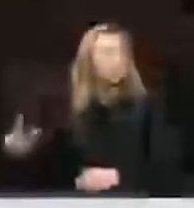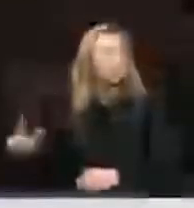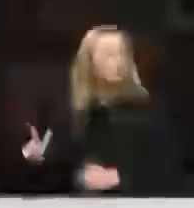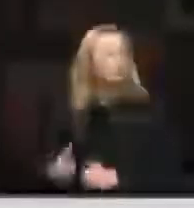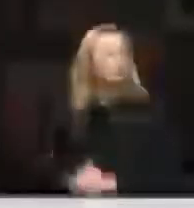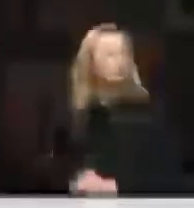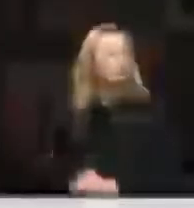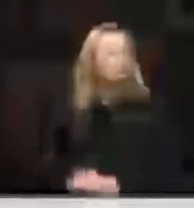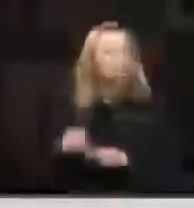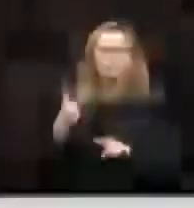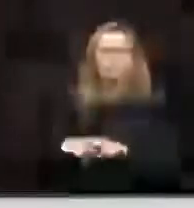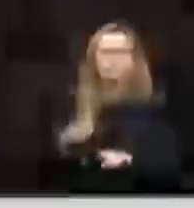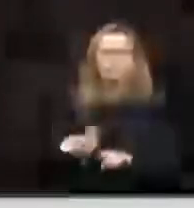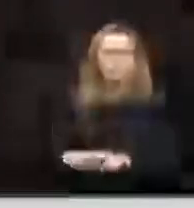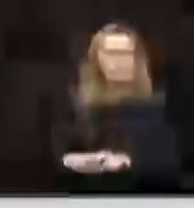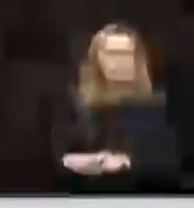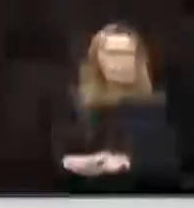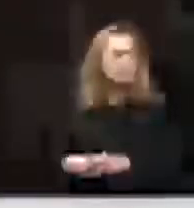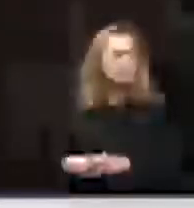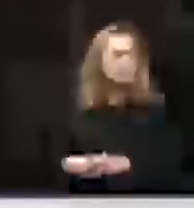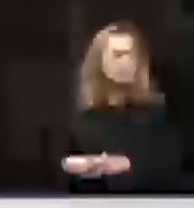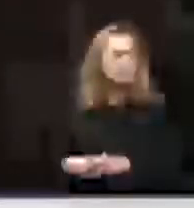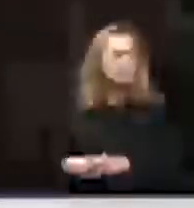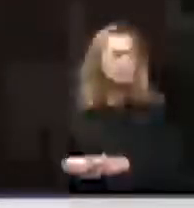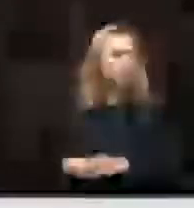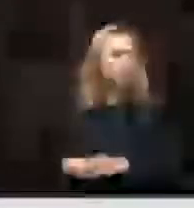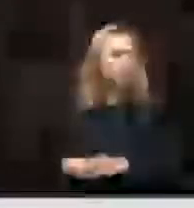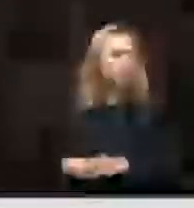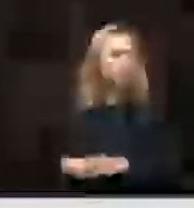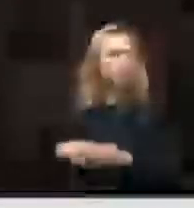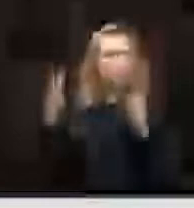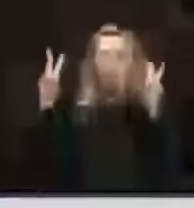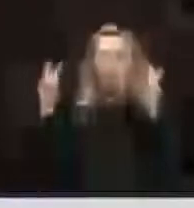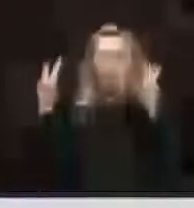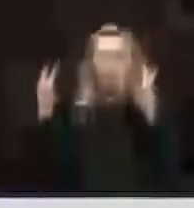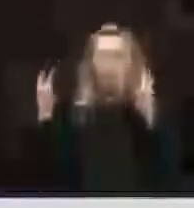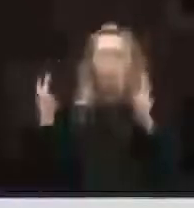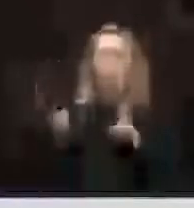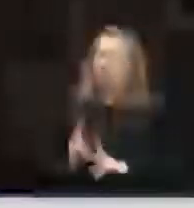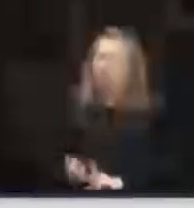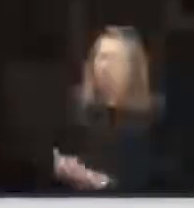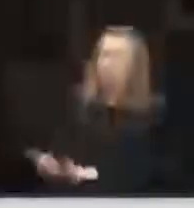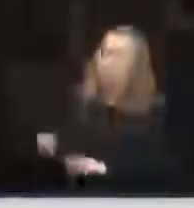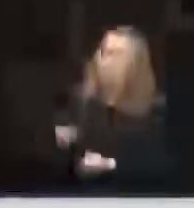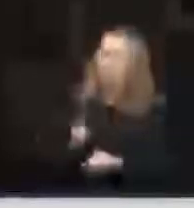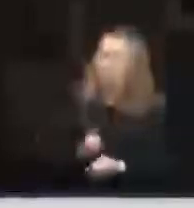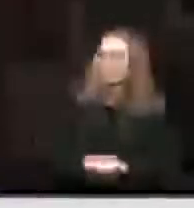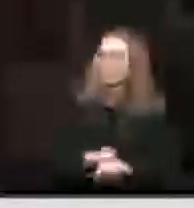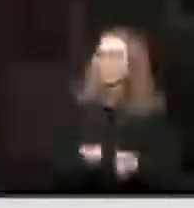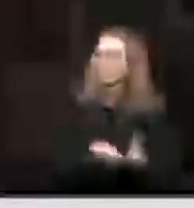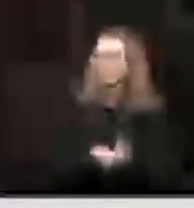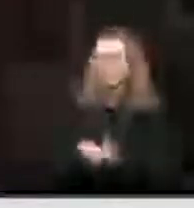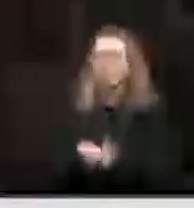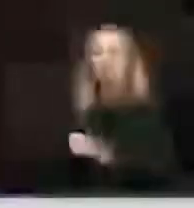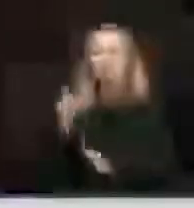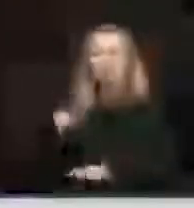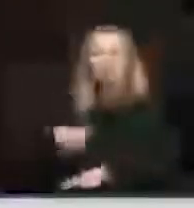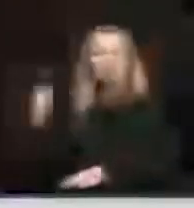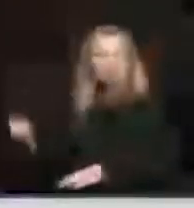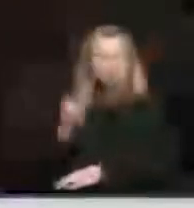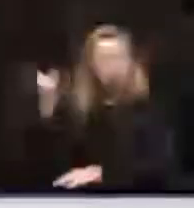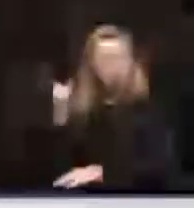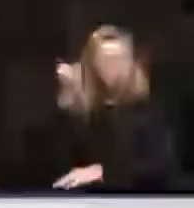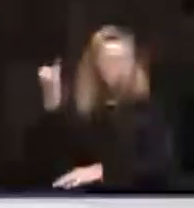porque a publicação de fatos ainda sob investigação e importantes para